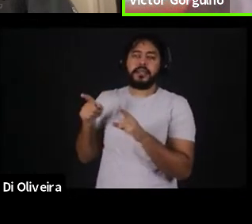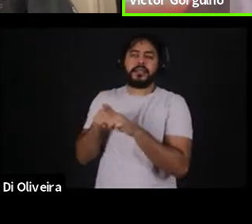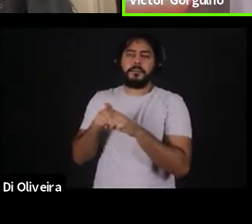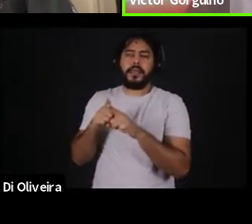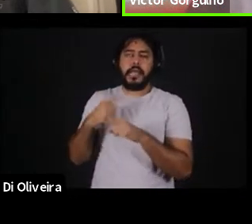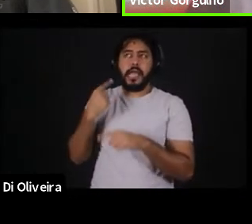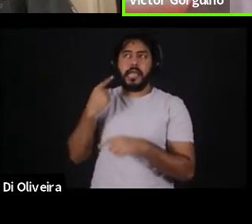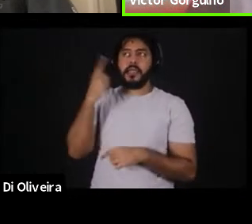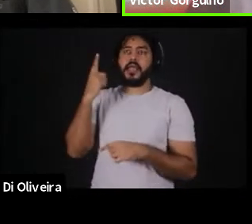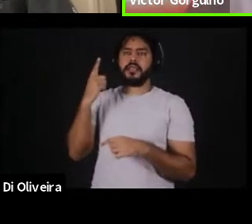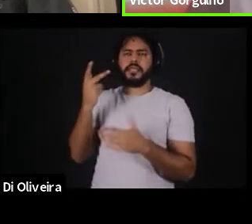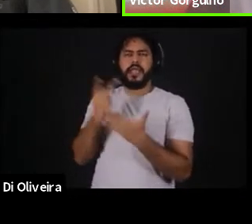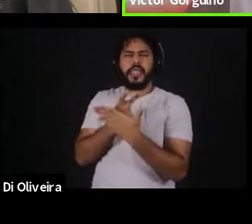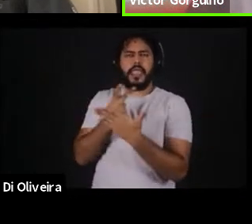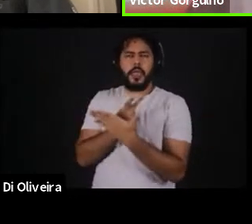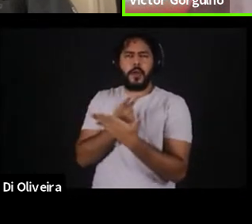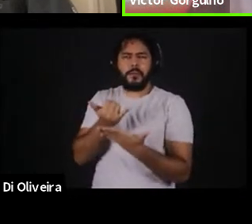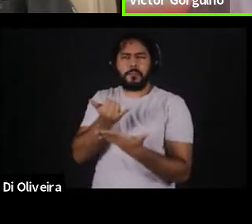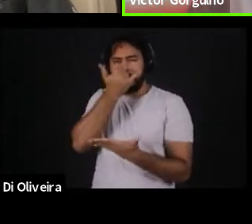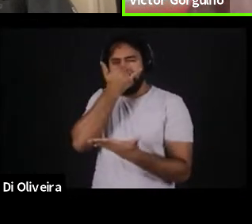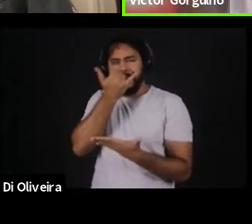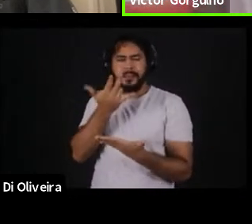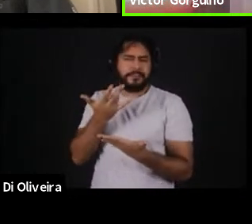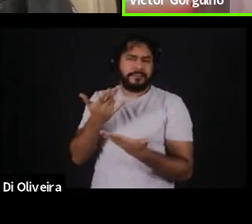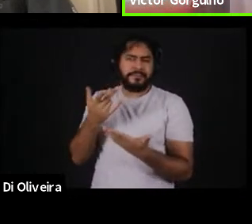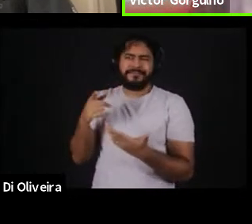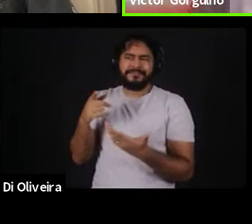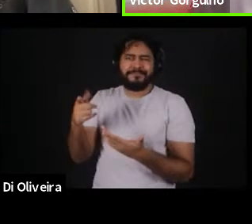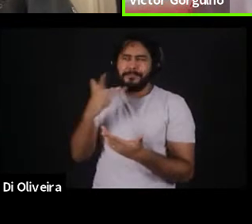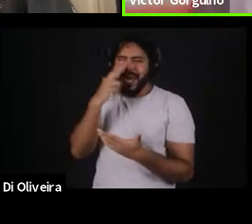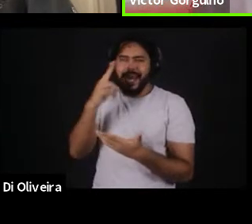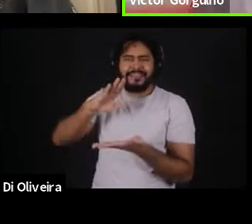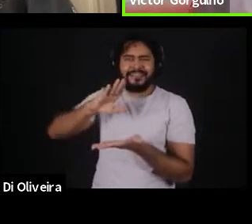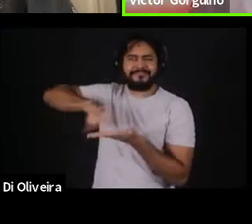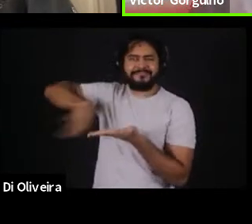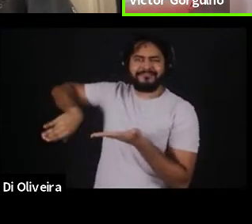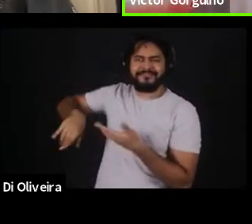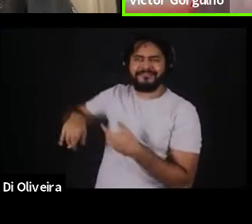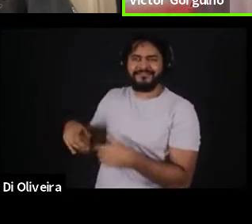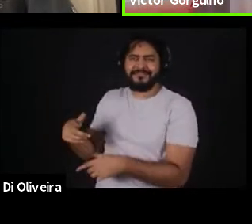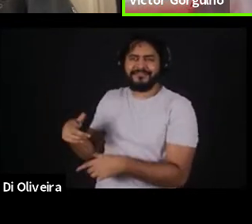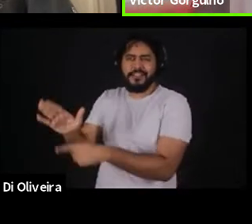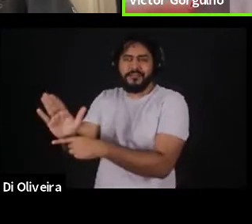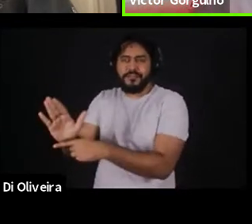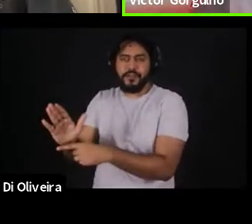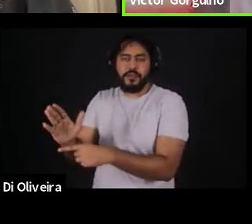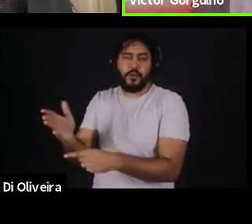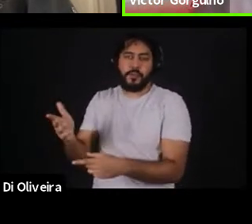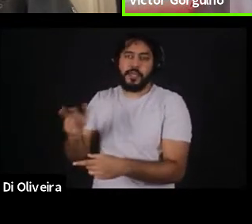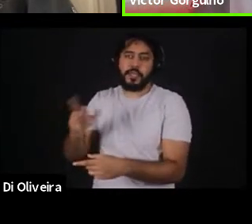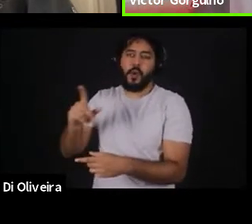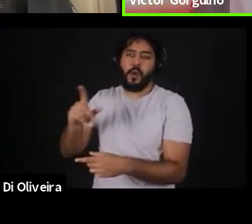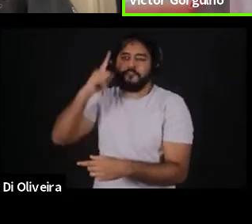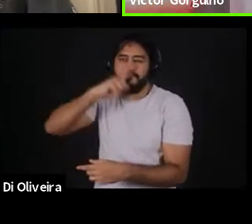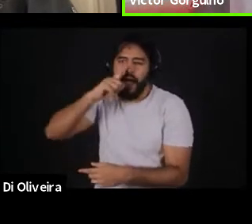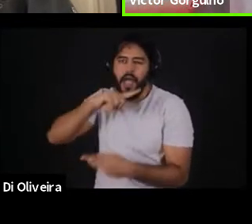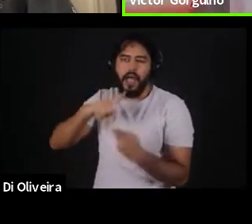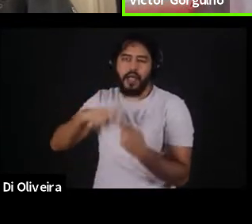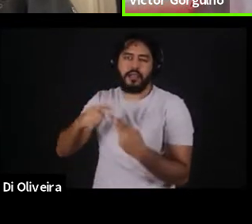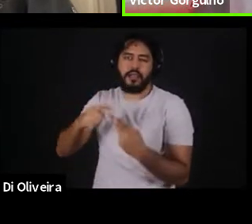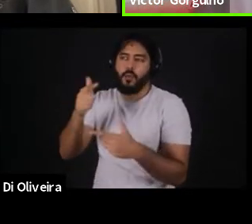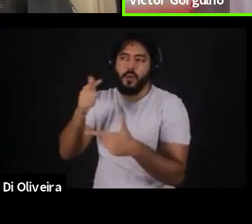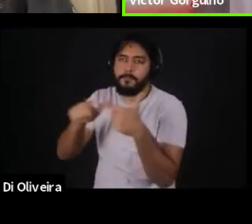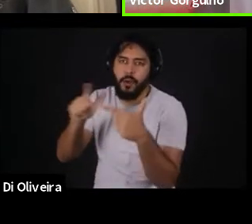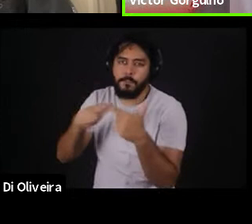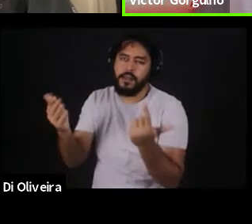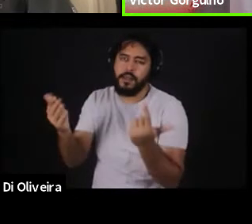erro pode ser tida, lida ali como o erro enquanto uma falha, um problema, né?